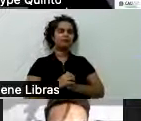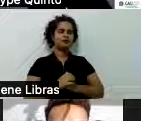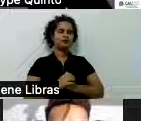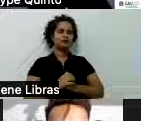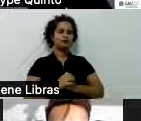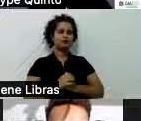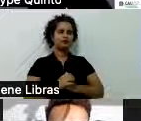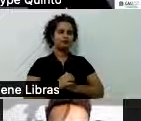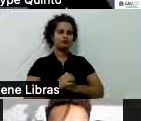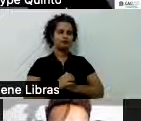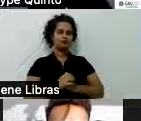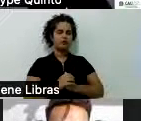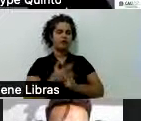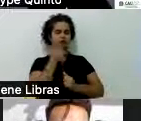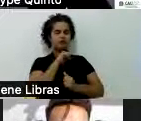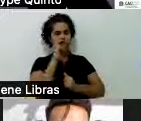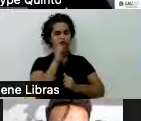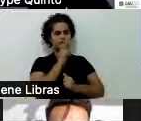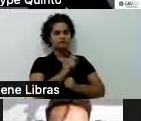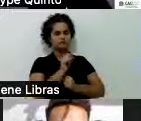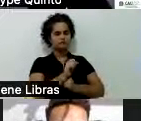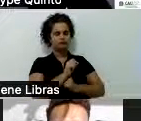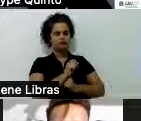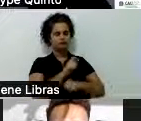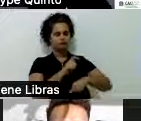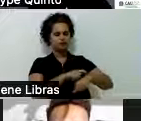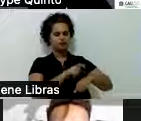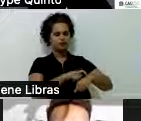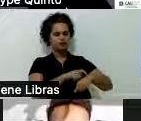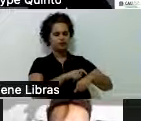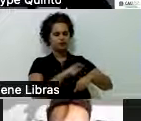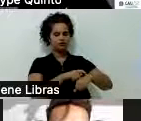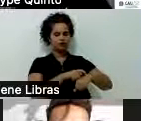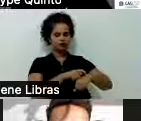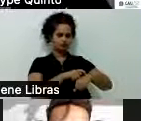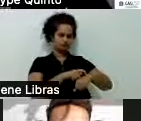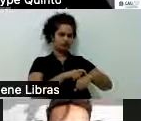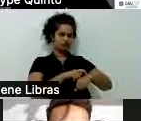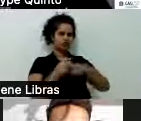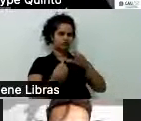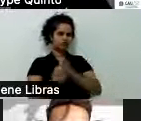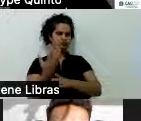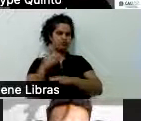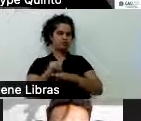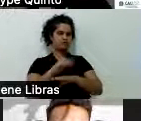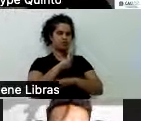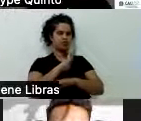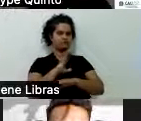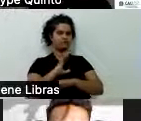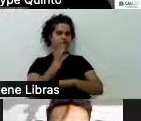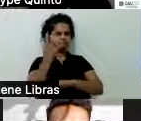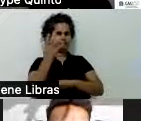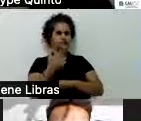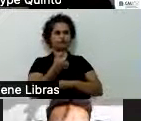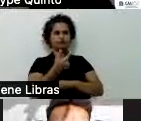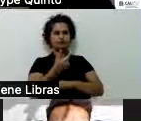e a gente daí consegue ver um momento em que surgem mais casos, né? Então, o primeiro caso ele é de 2006,